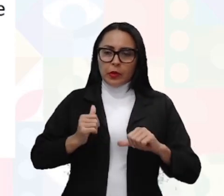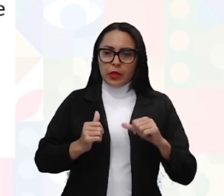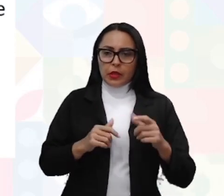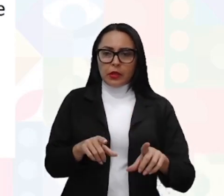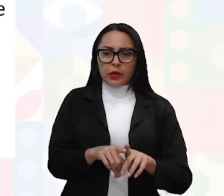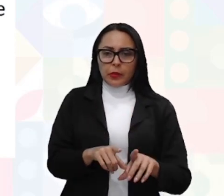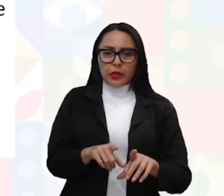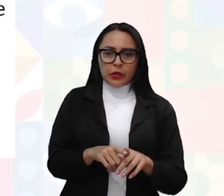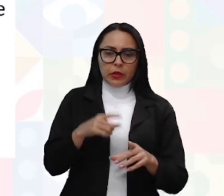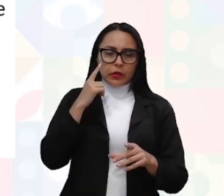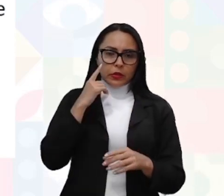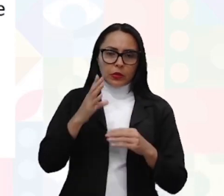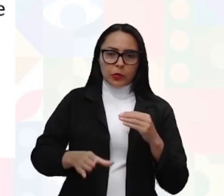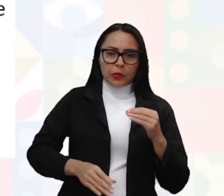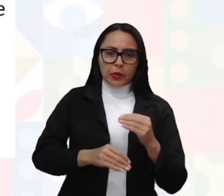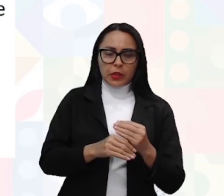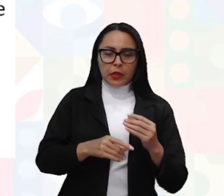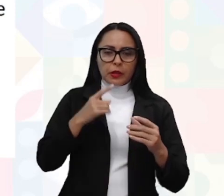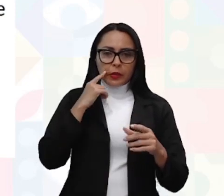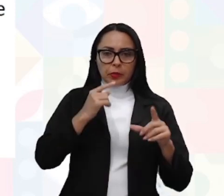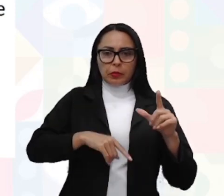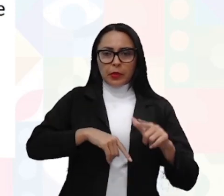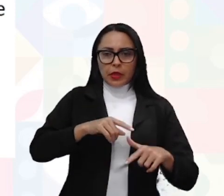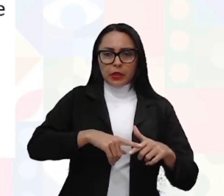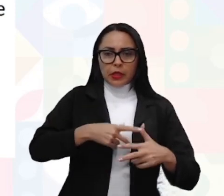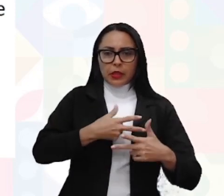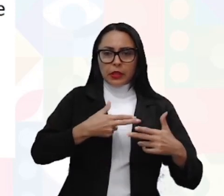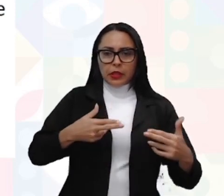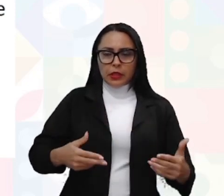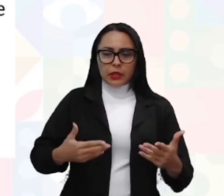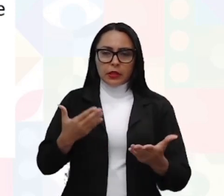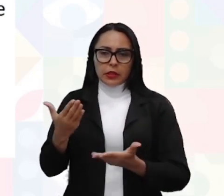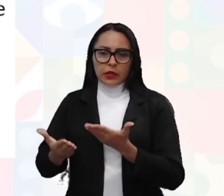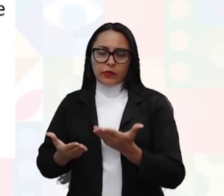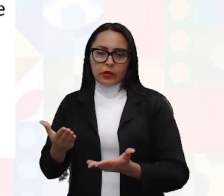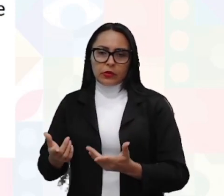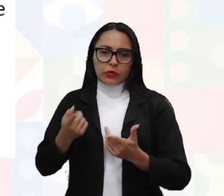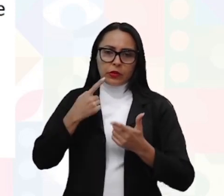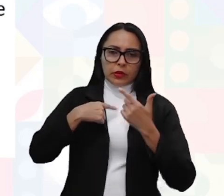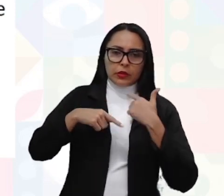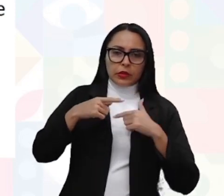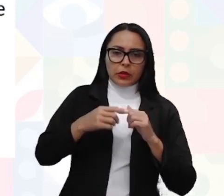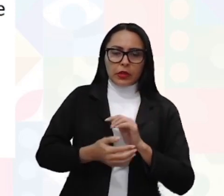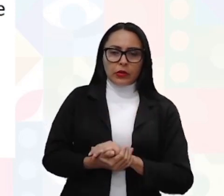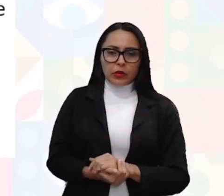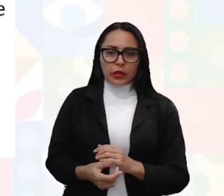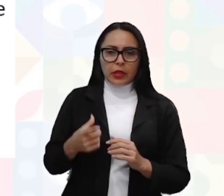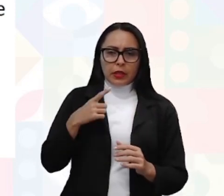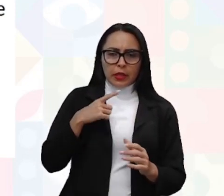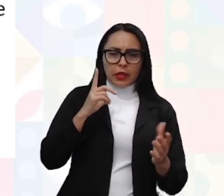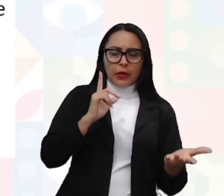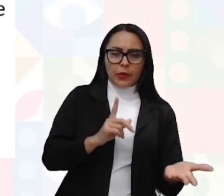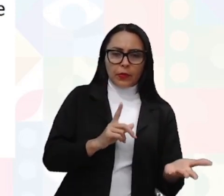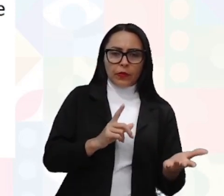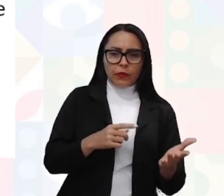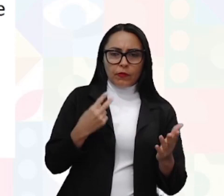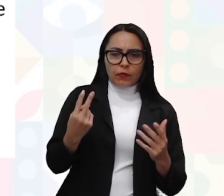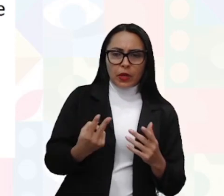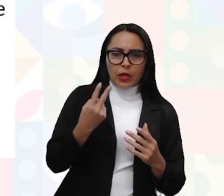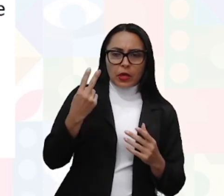fonte regular de suprimento de materiais ou de serviços desejados e que tenham preços e condições de